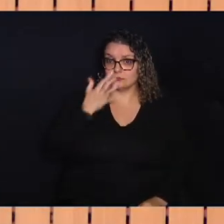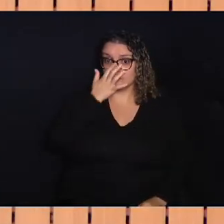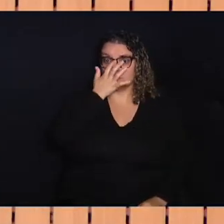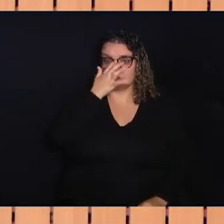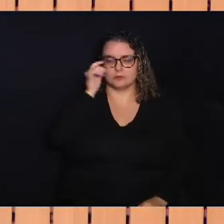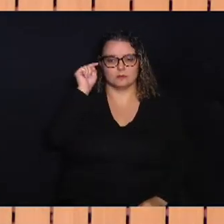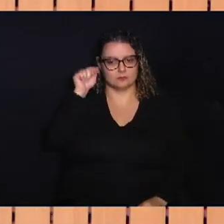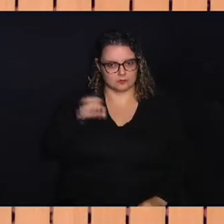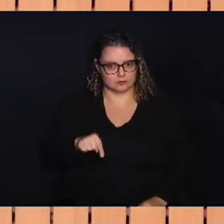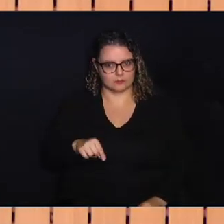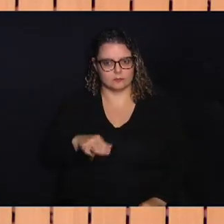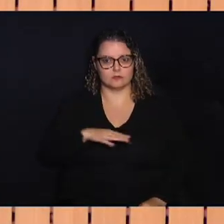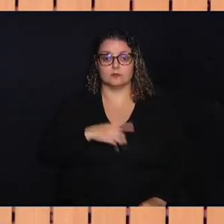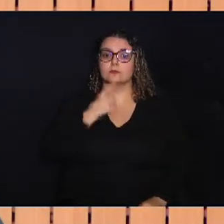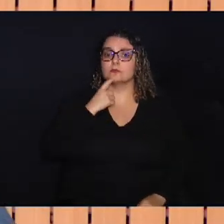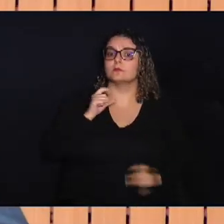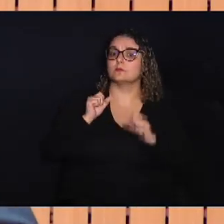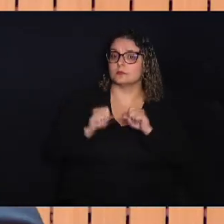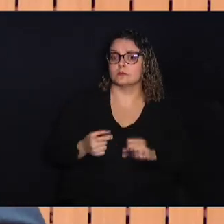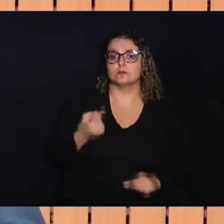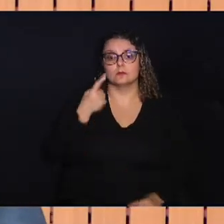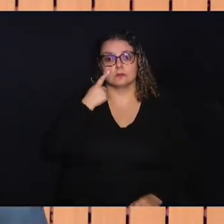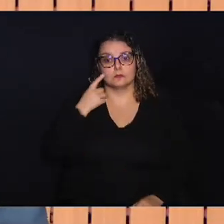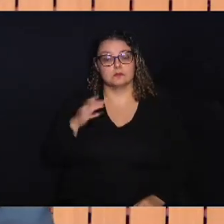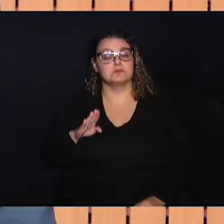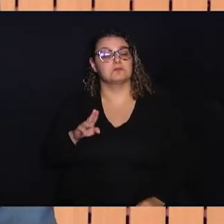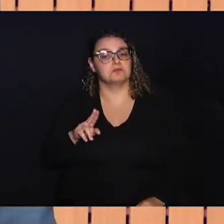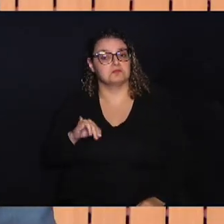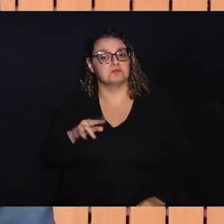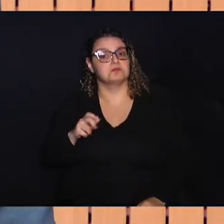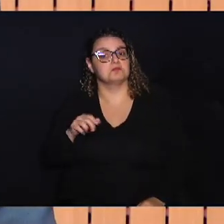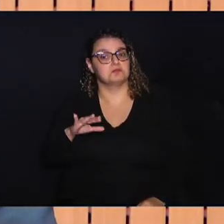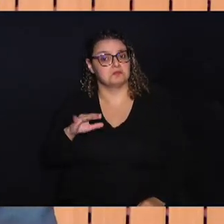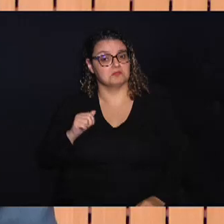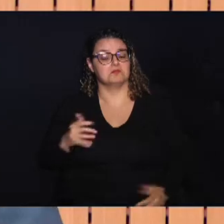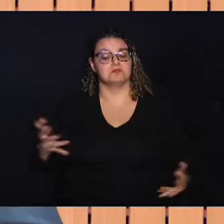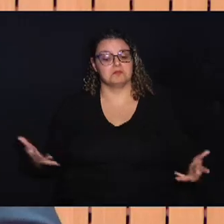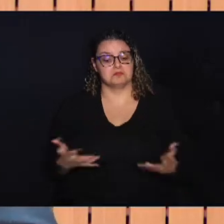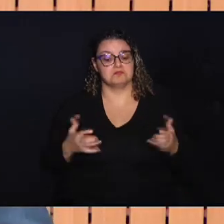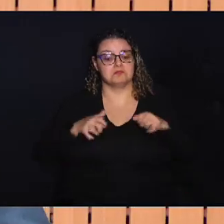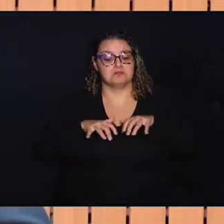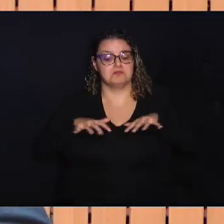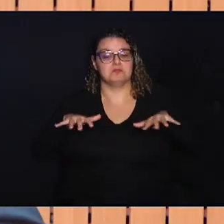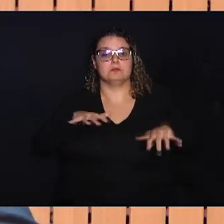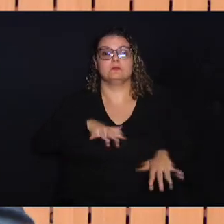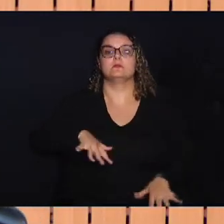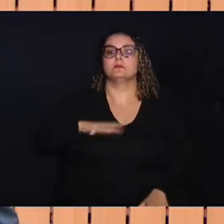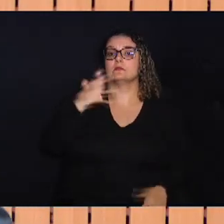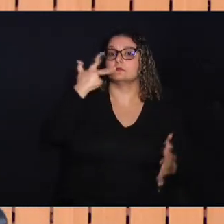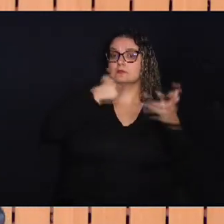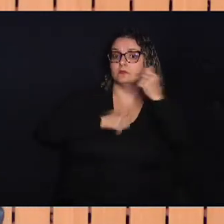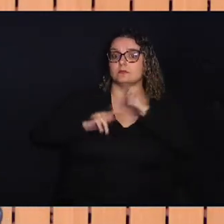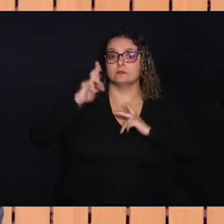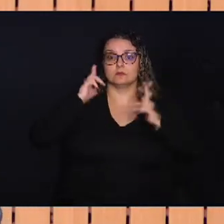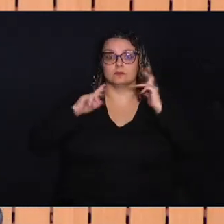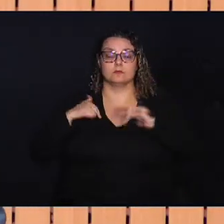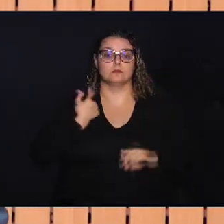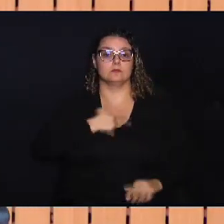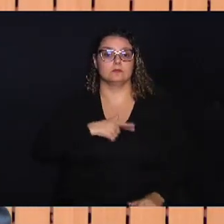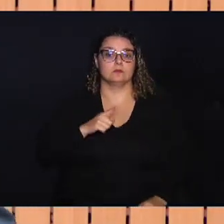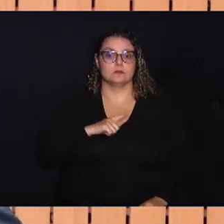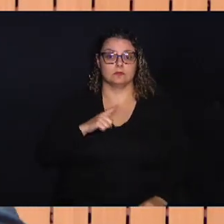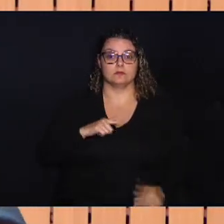lá, Campinas pôde ver a pujança que é o segmento da área da beleza. Nós tivemos lá o